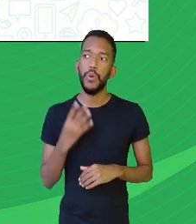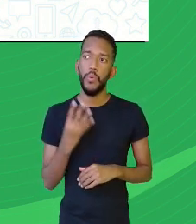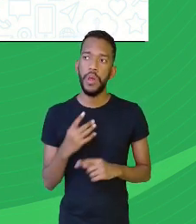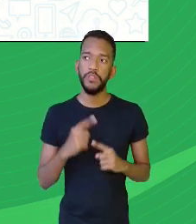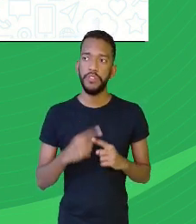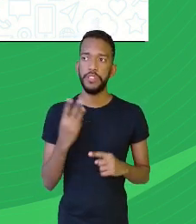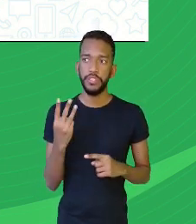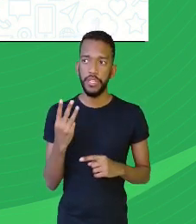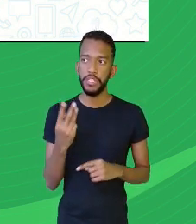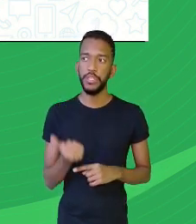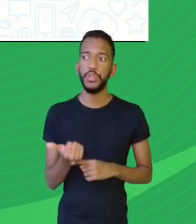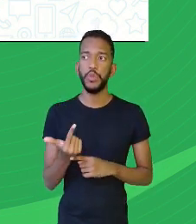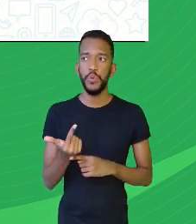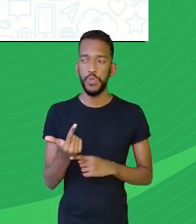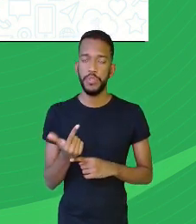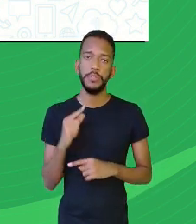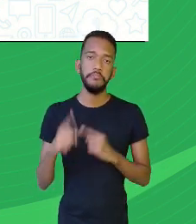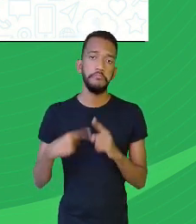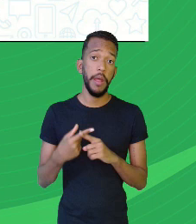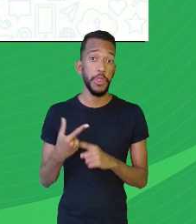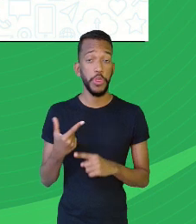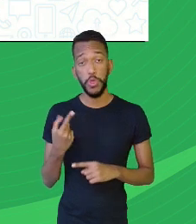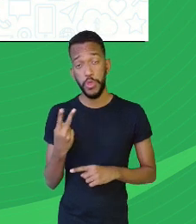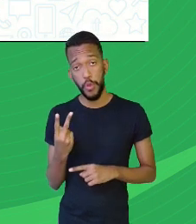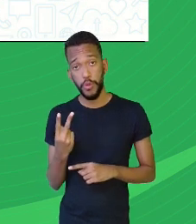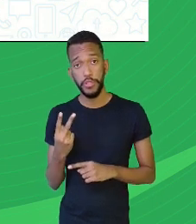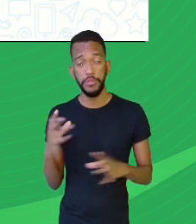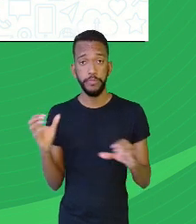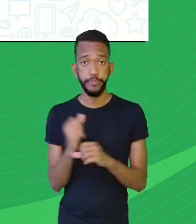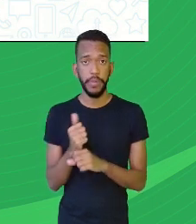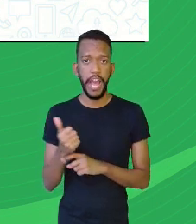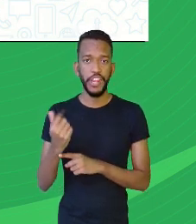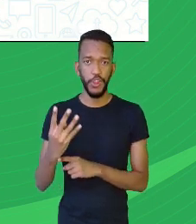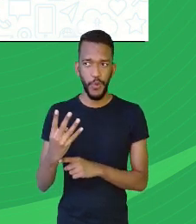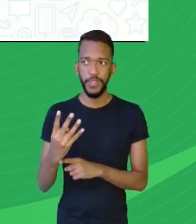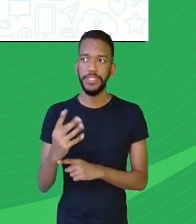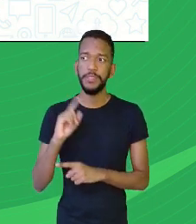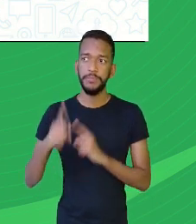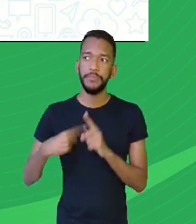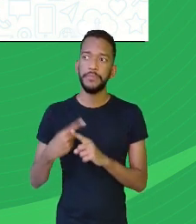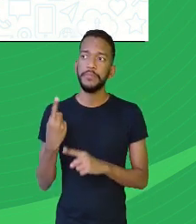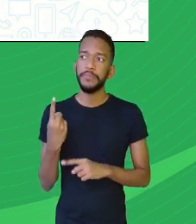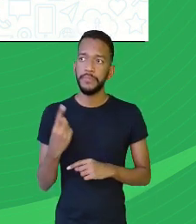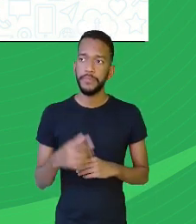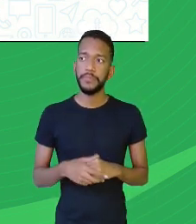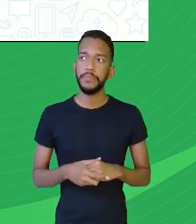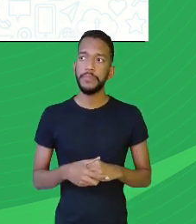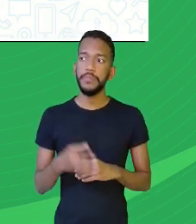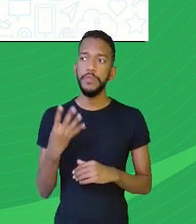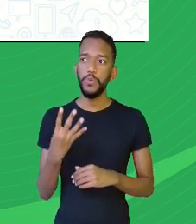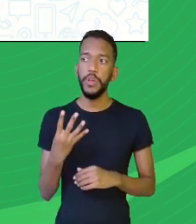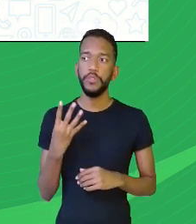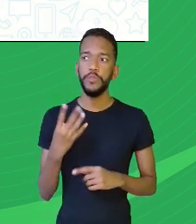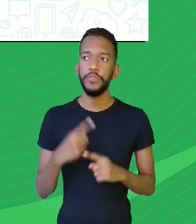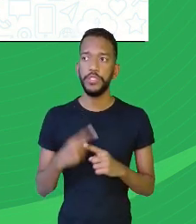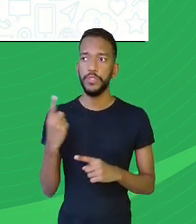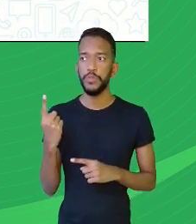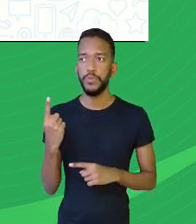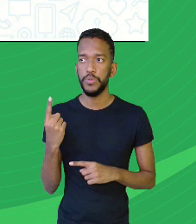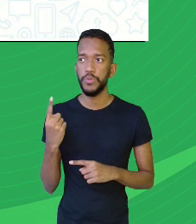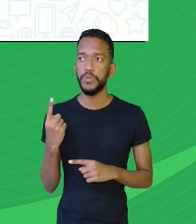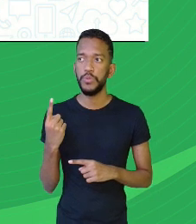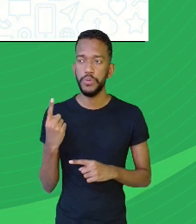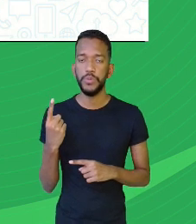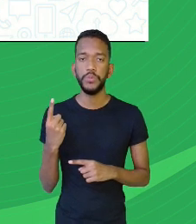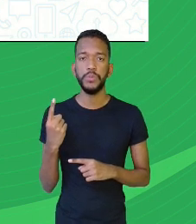12. Com 2, 14. Já vai mais um ali. 4 vezes 1, 4.